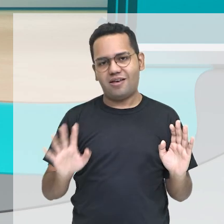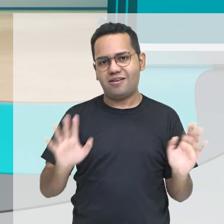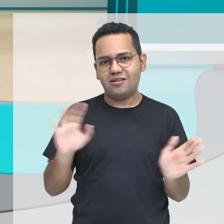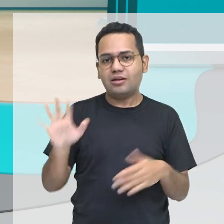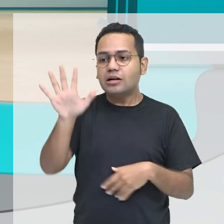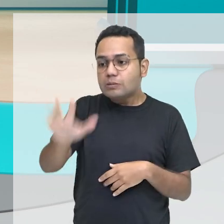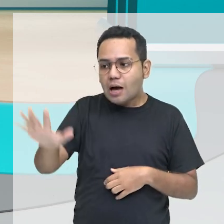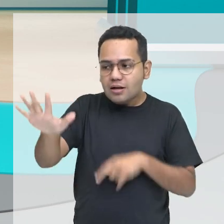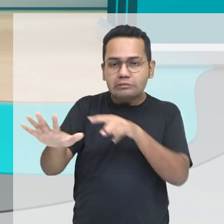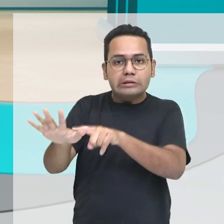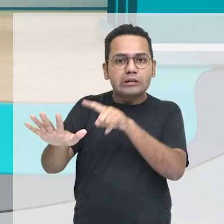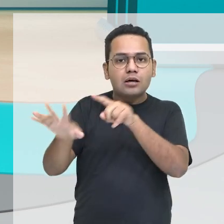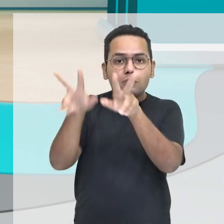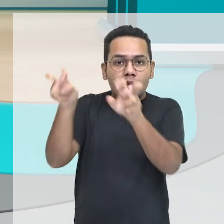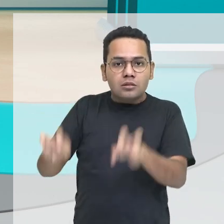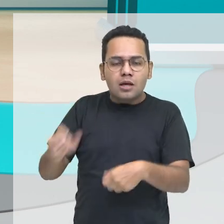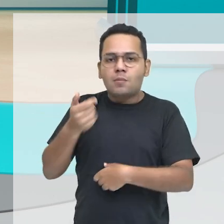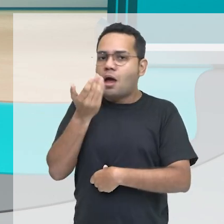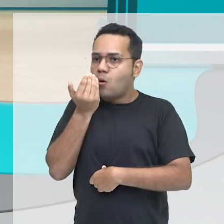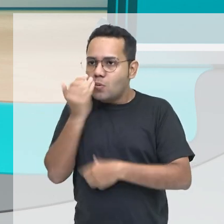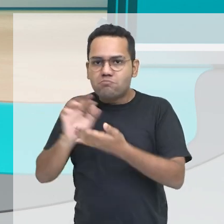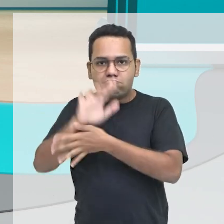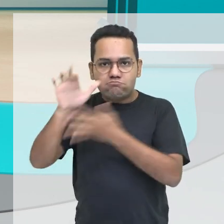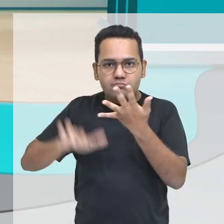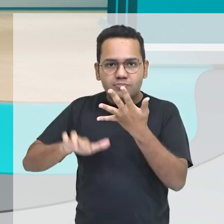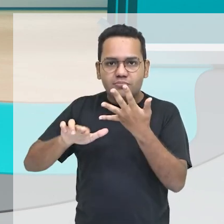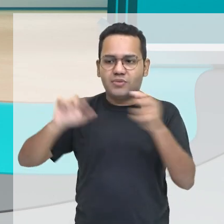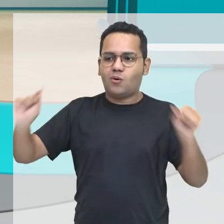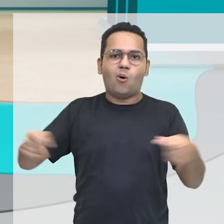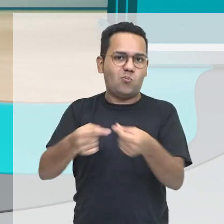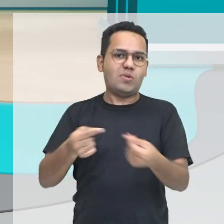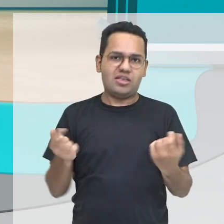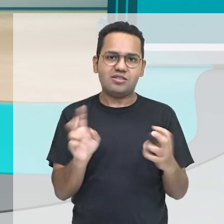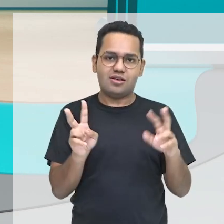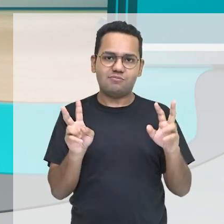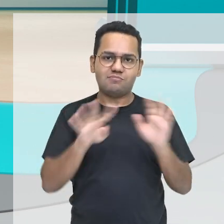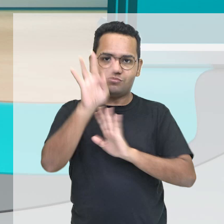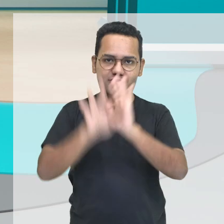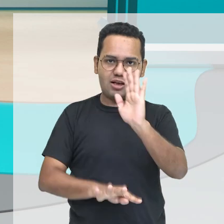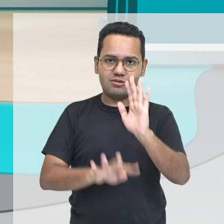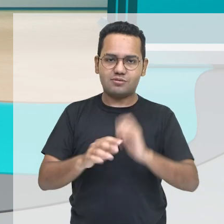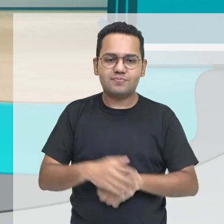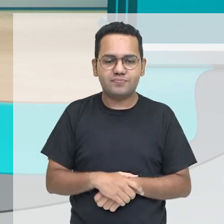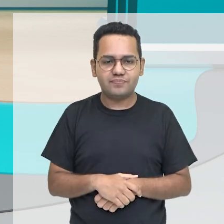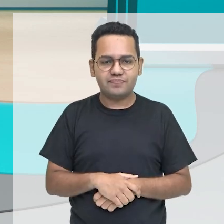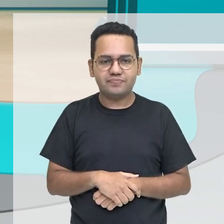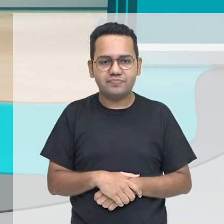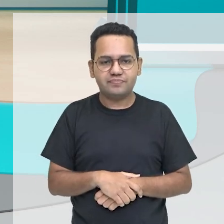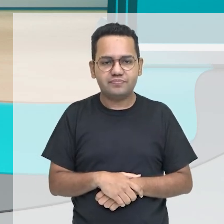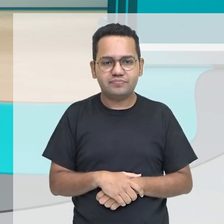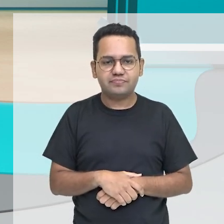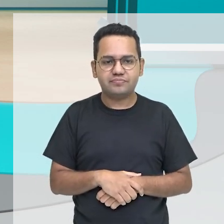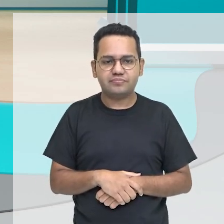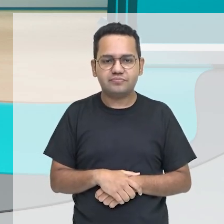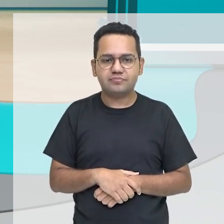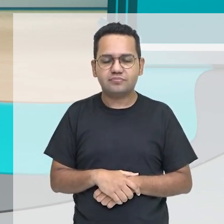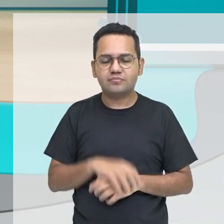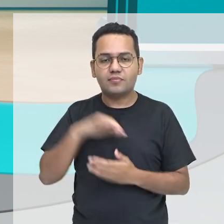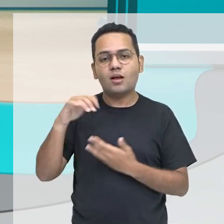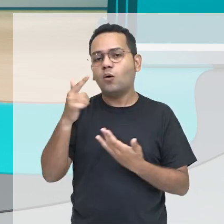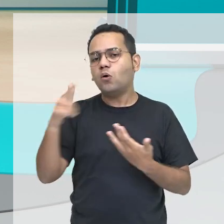sobre alimentos, o texto vai estar falando sobre alimentos. Então, prestem atenção nos alimentos. Se tiver uma